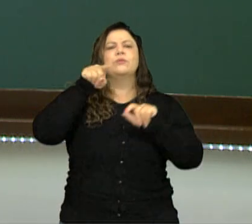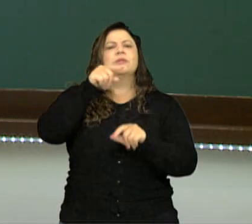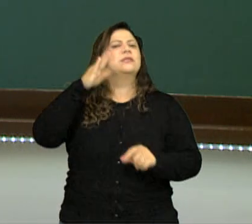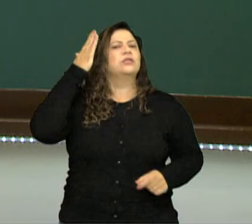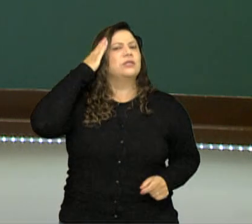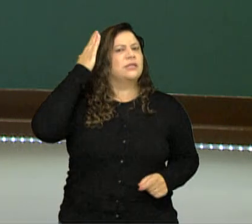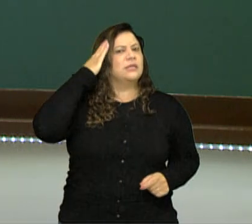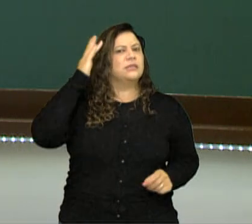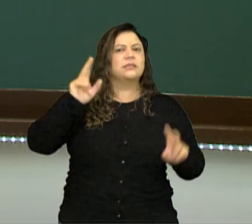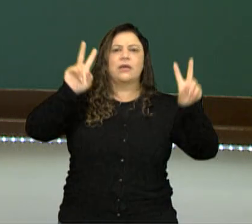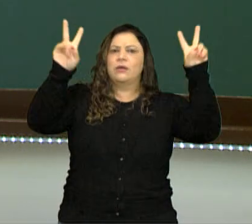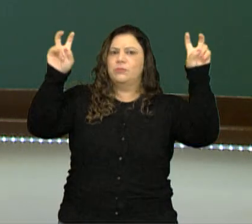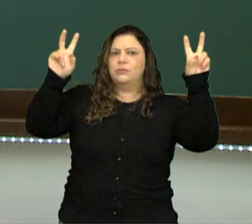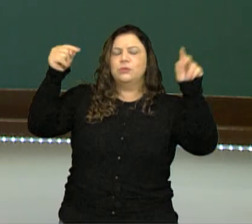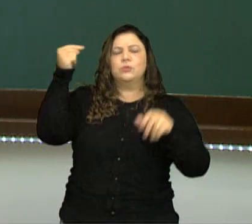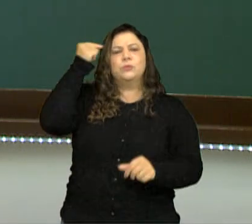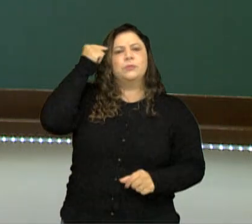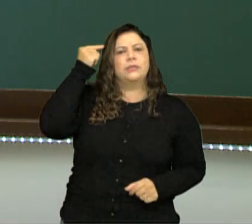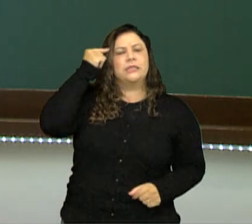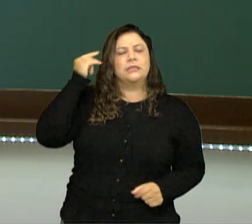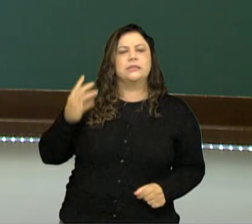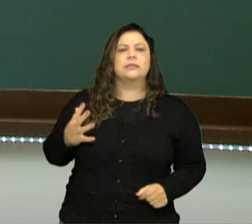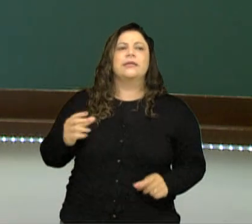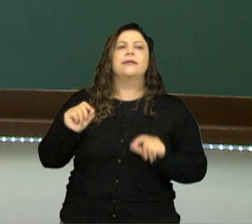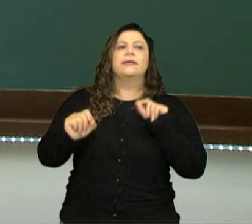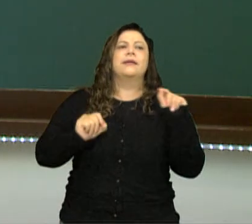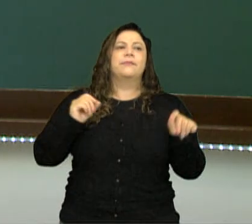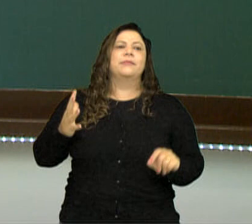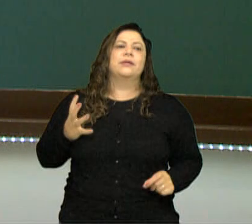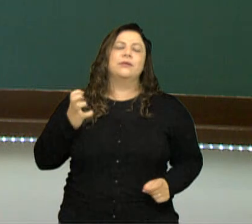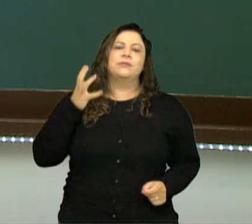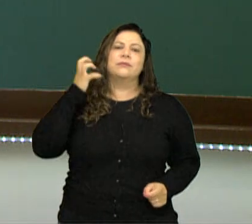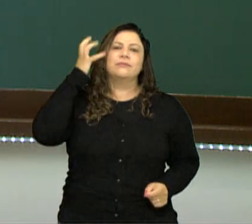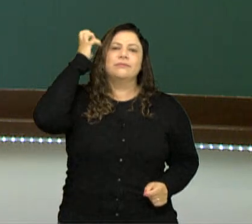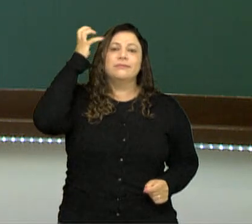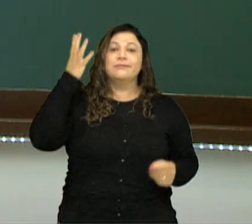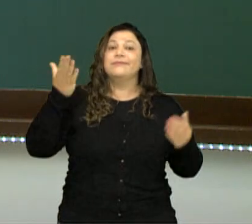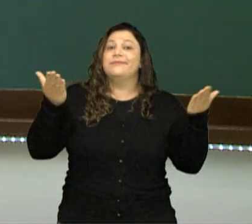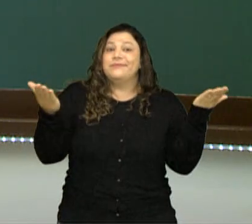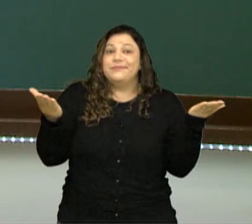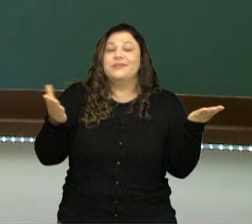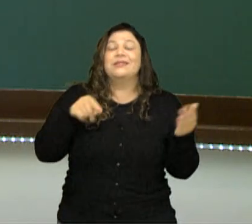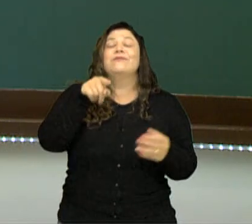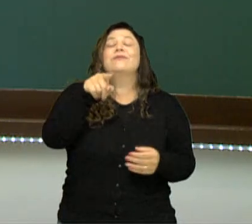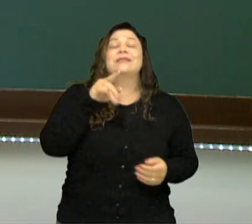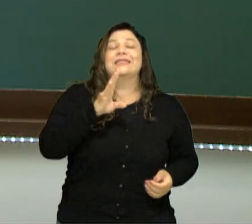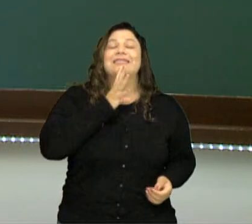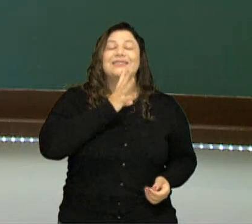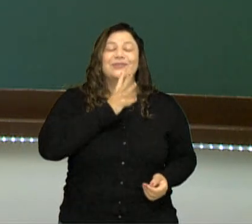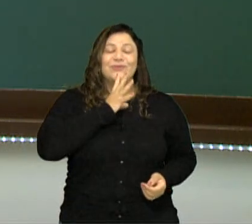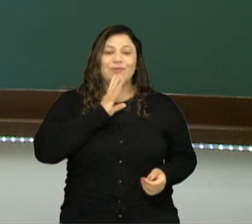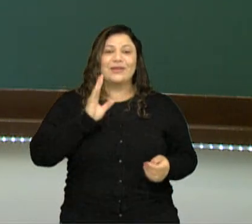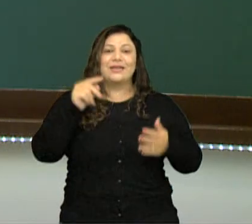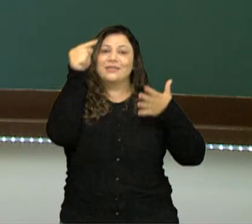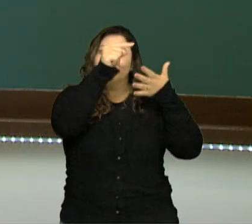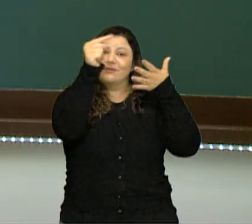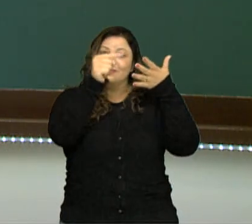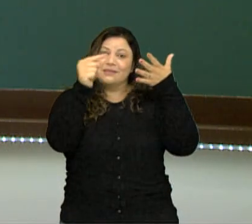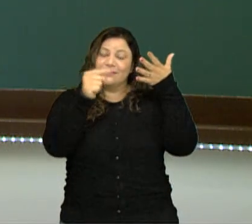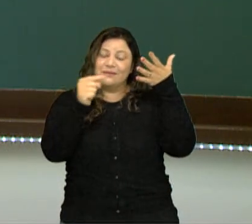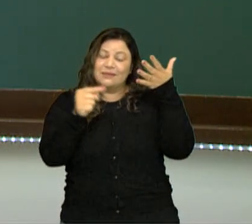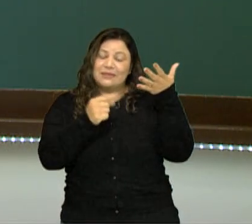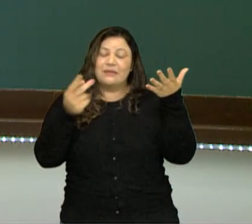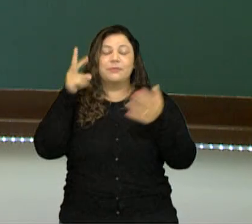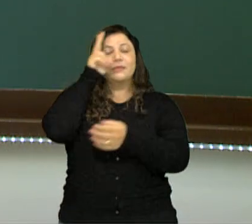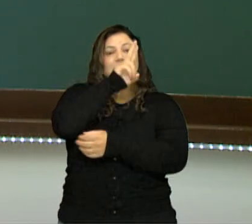sabe a respeito do pensamento de Baruch Spinoza? E aí, o que você já sabe? Quais são os elementos aí que você